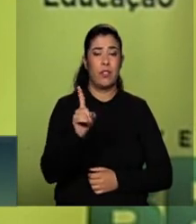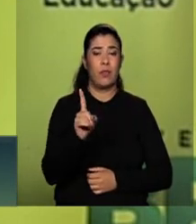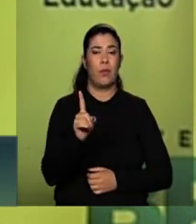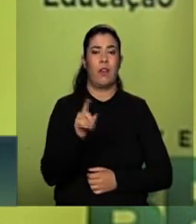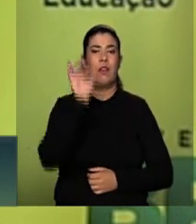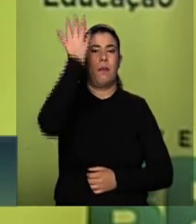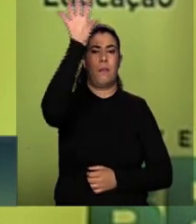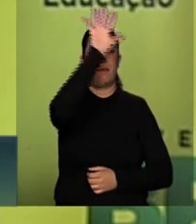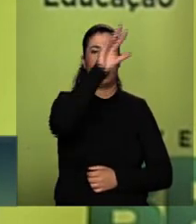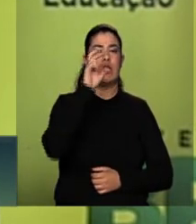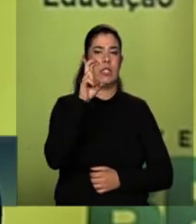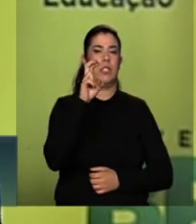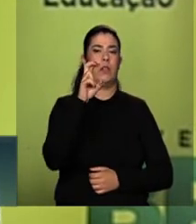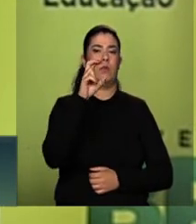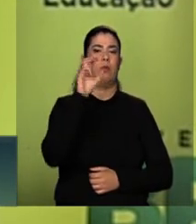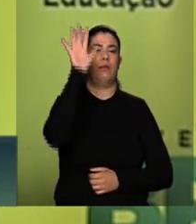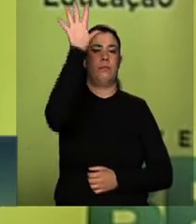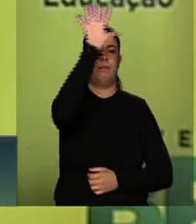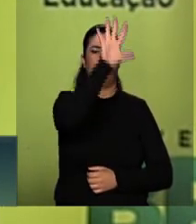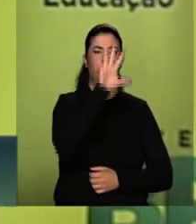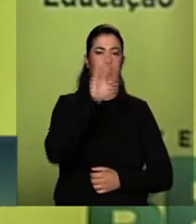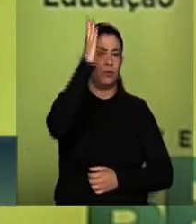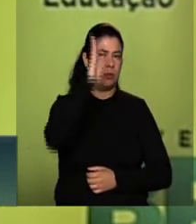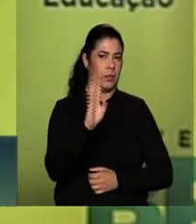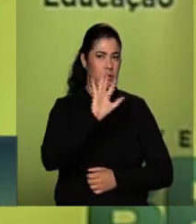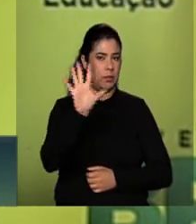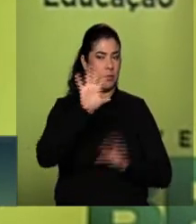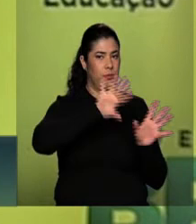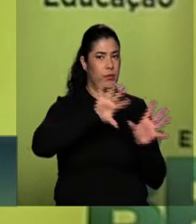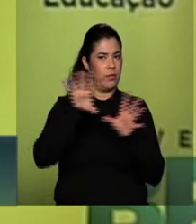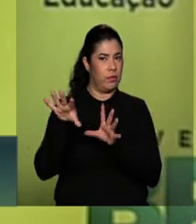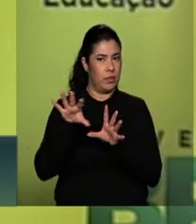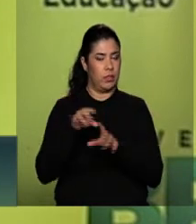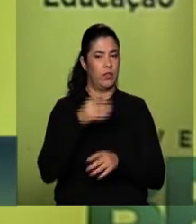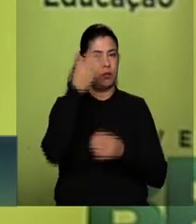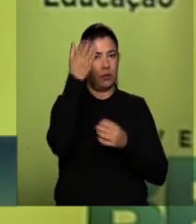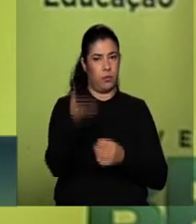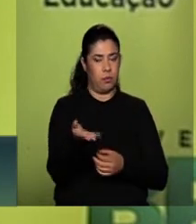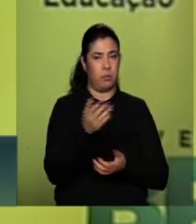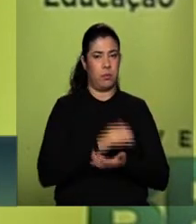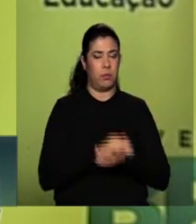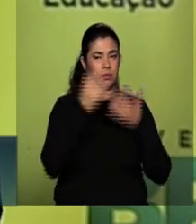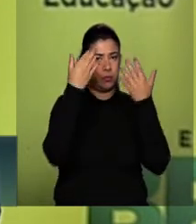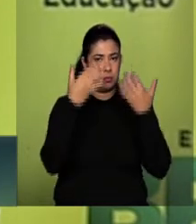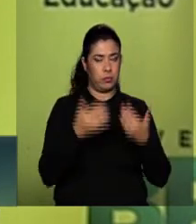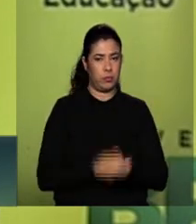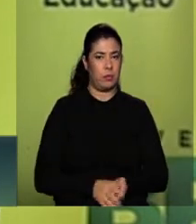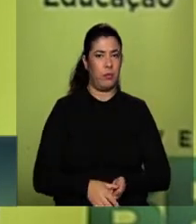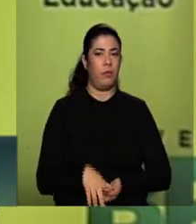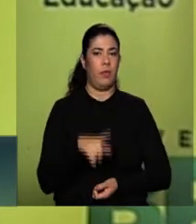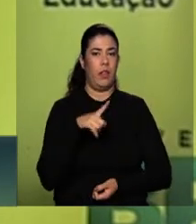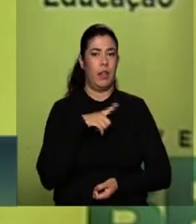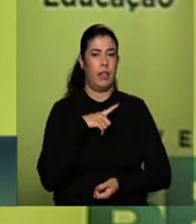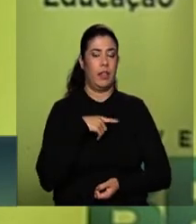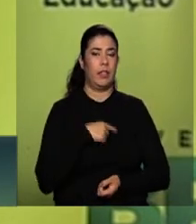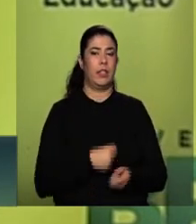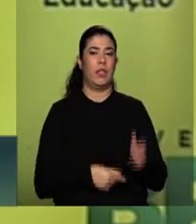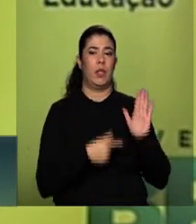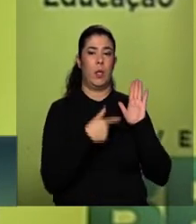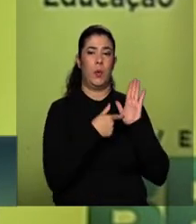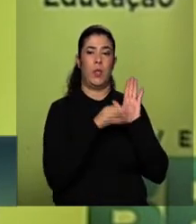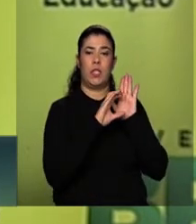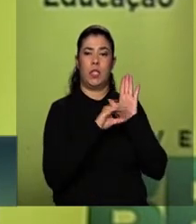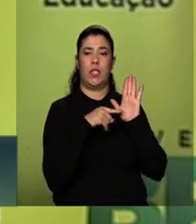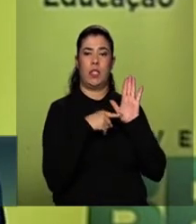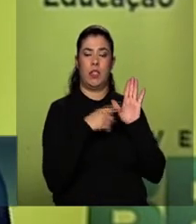mesmo. Tá? Ele fala em região de saúde. Quer ver? Ali, ó. O item C. A ausência de curso de